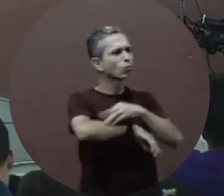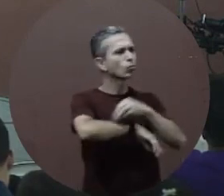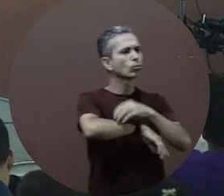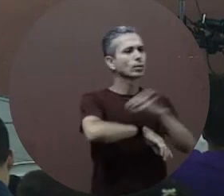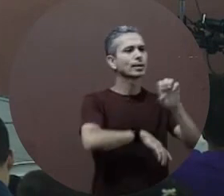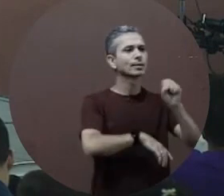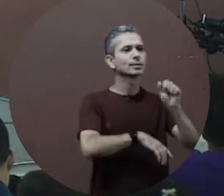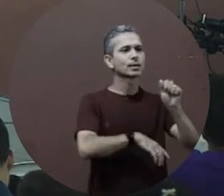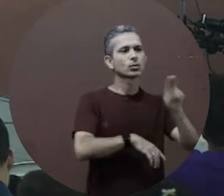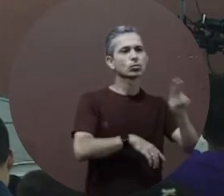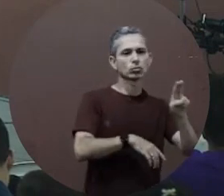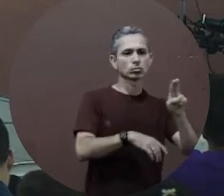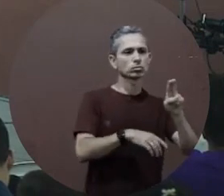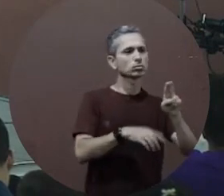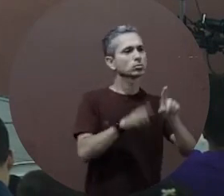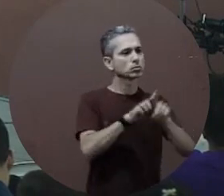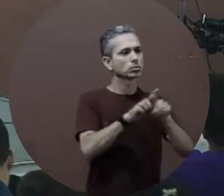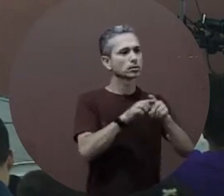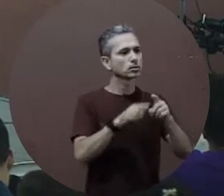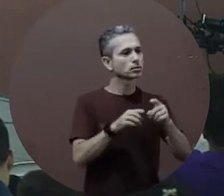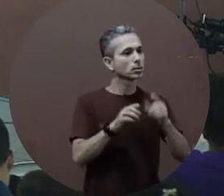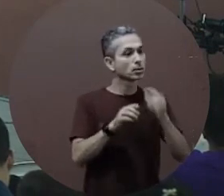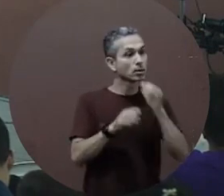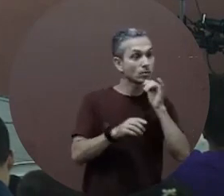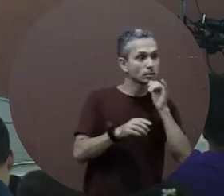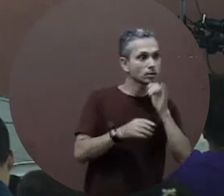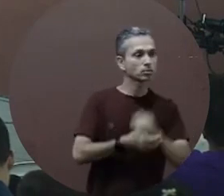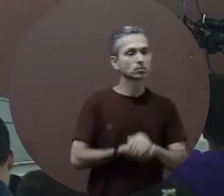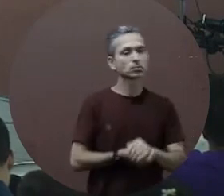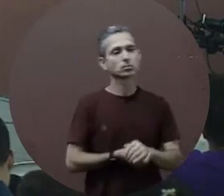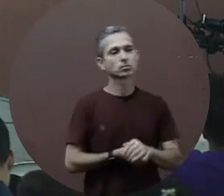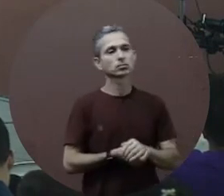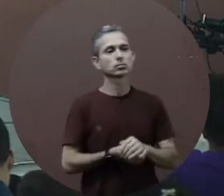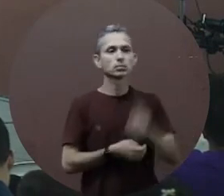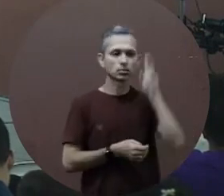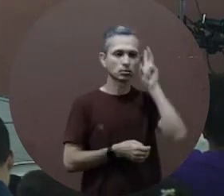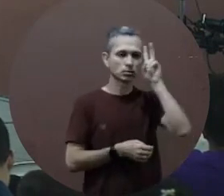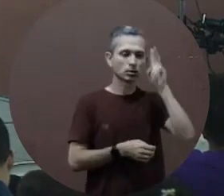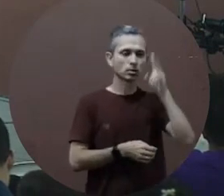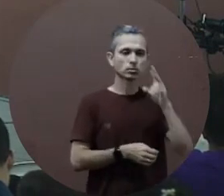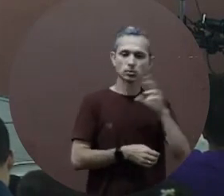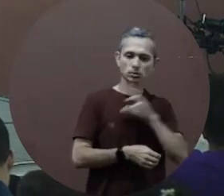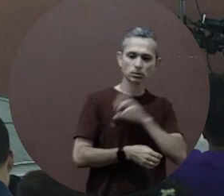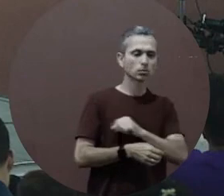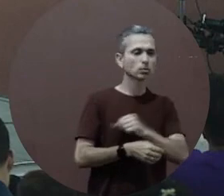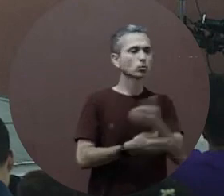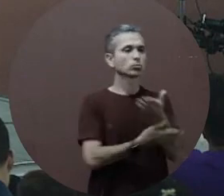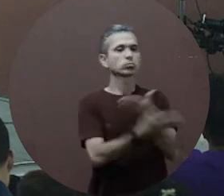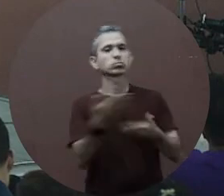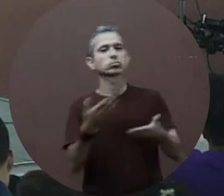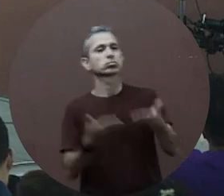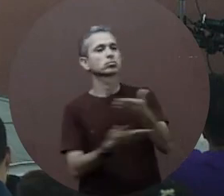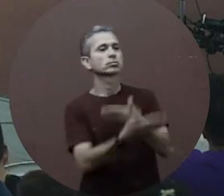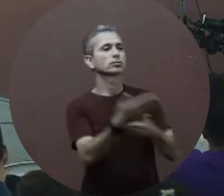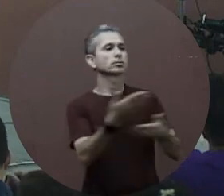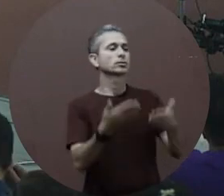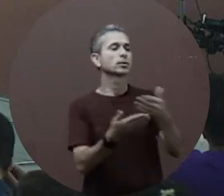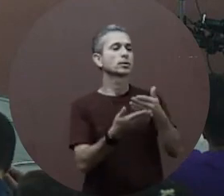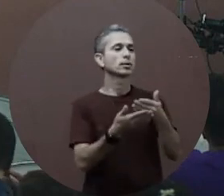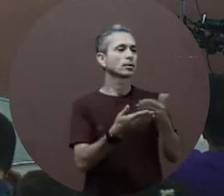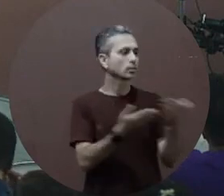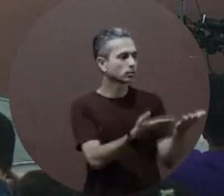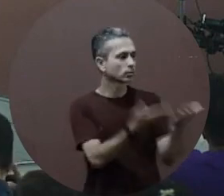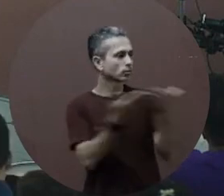temor. E lembrem-se do amor fraternal, da hospitalidade, de lembrar daqueles